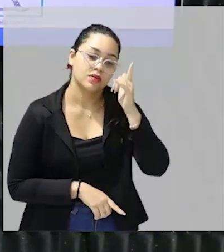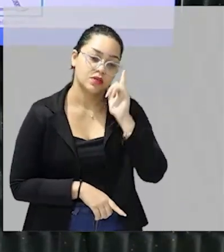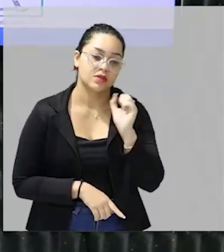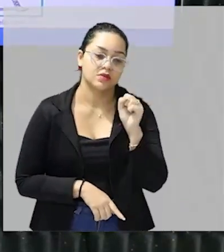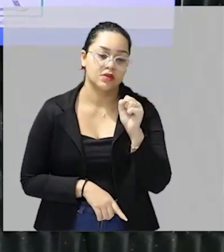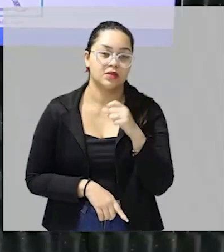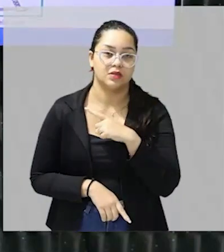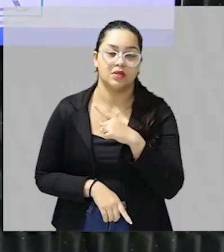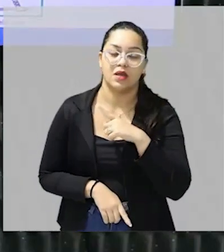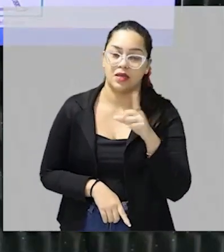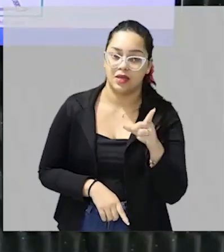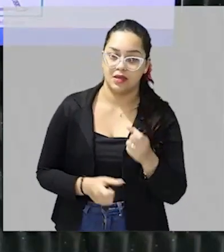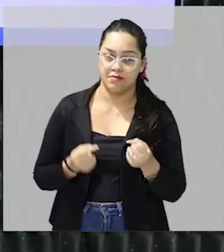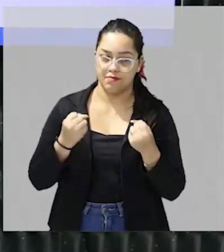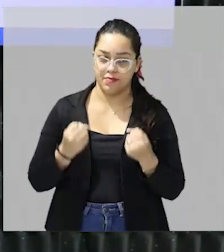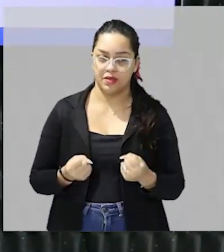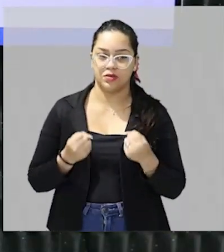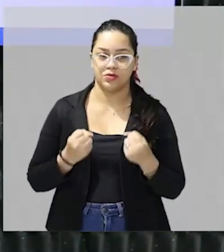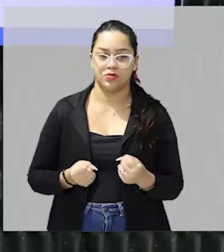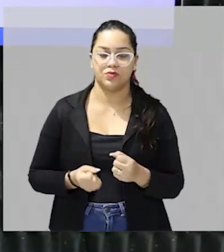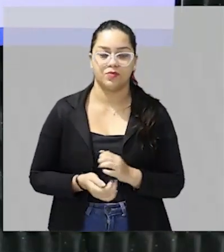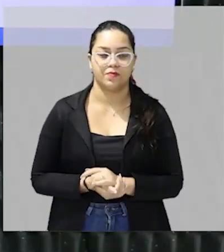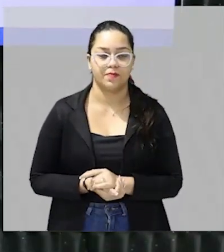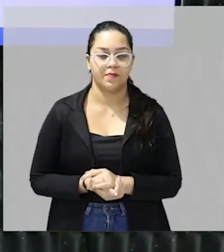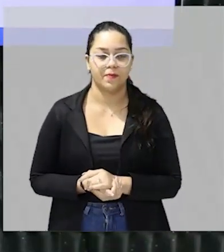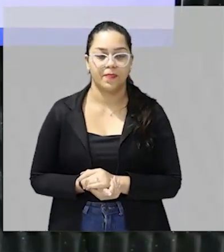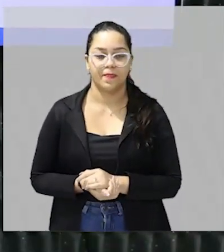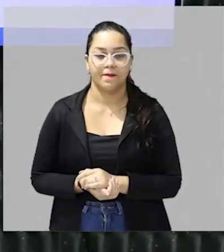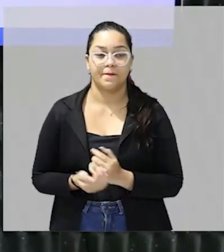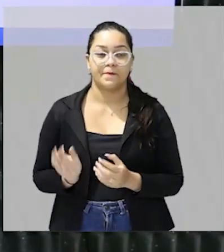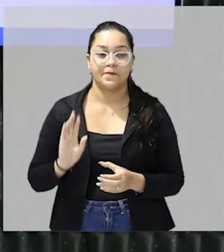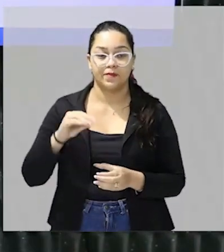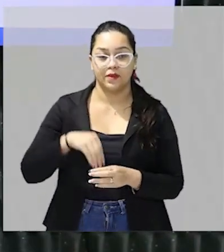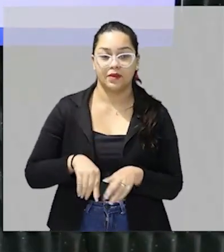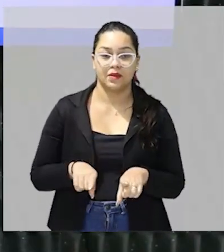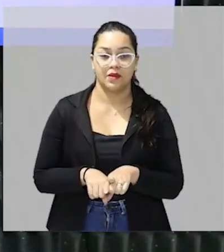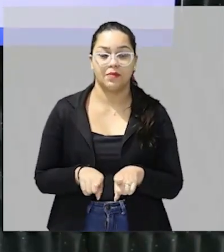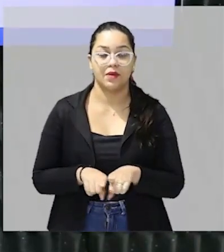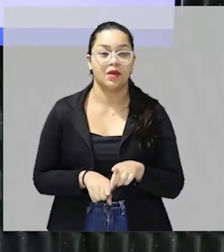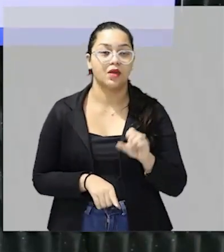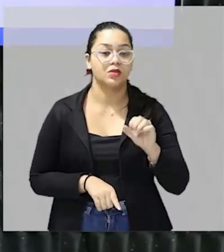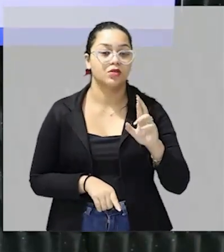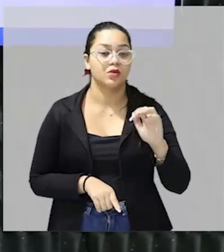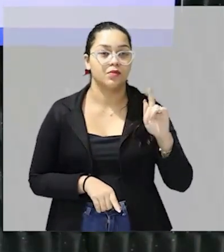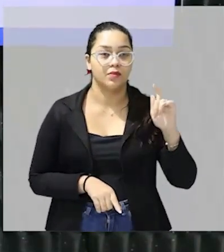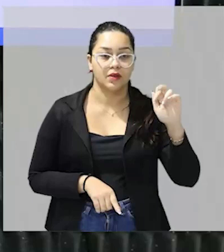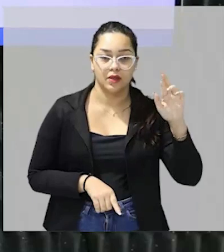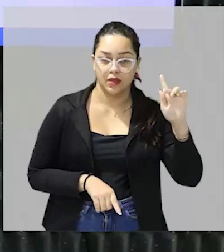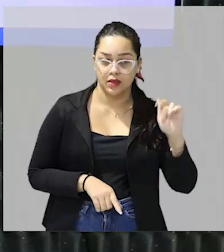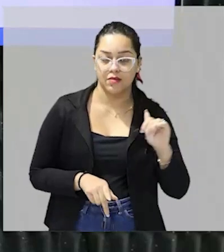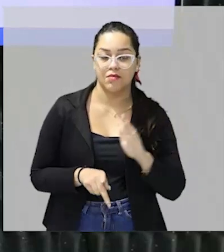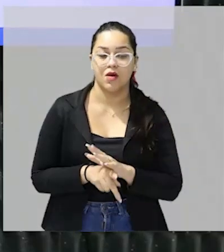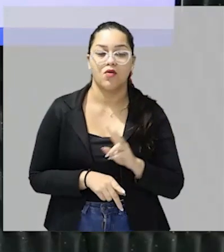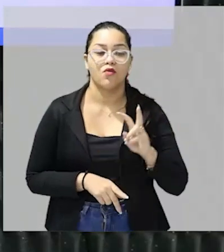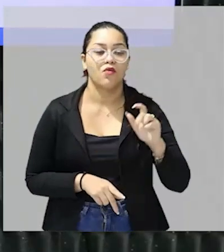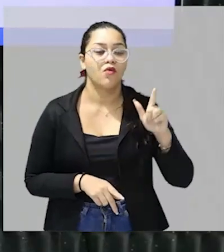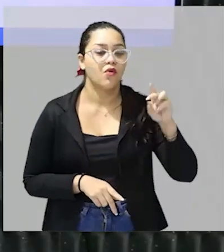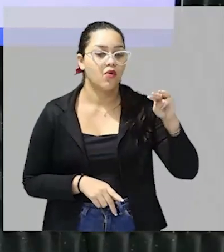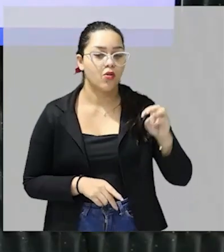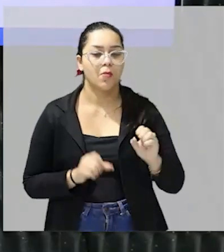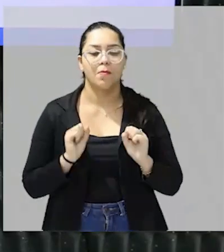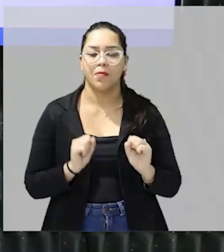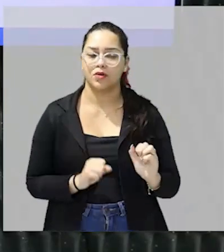levantar, carregar aquele peso. Aí dentro do princípio da sobrecarga, ó, vou falar aqui da sobrecarga no volume, como é que ela